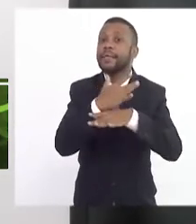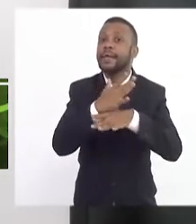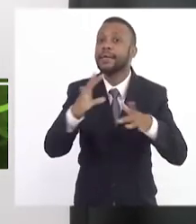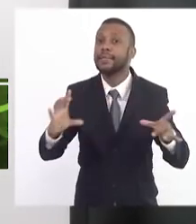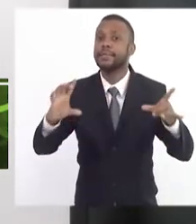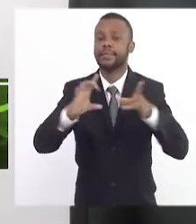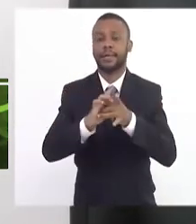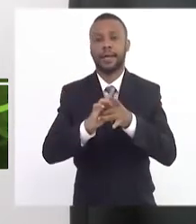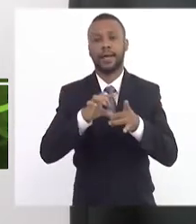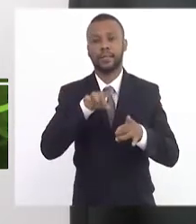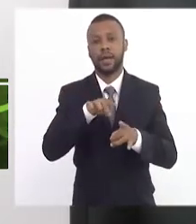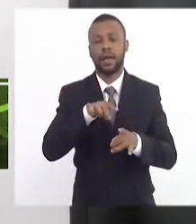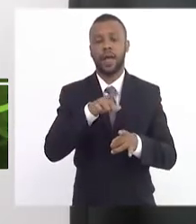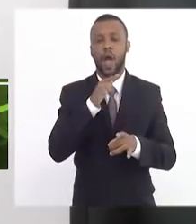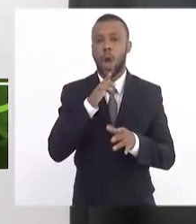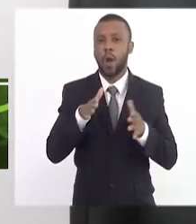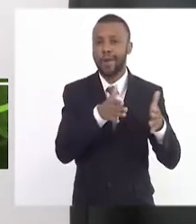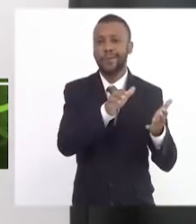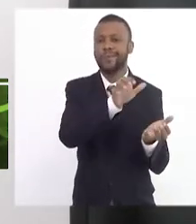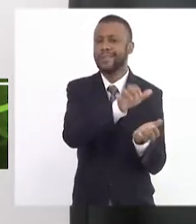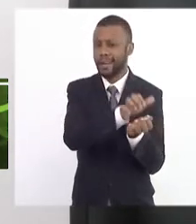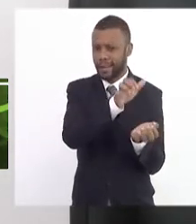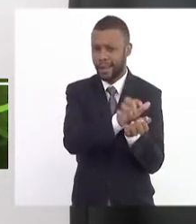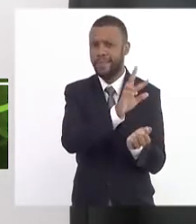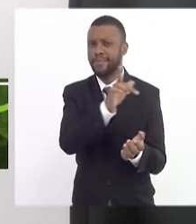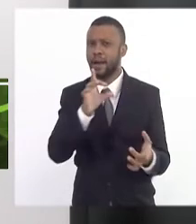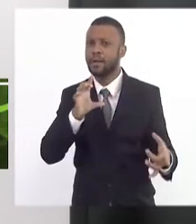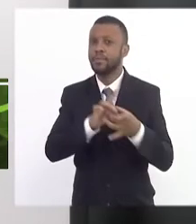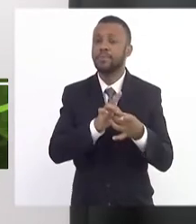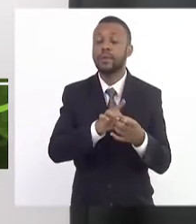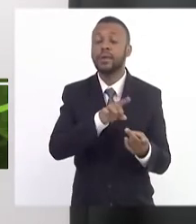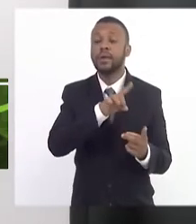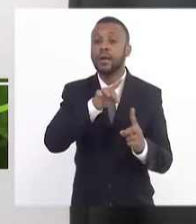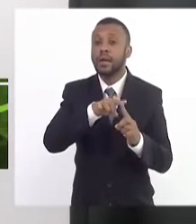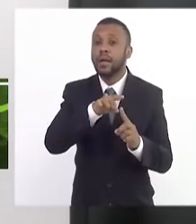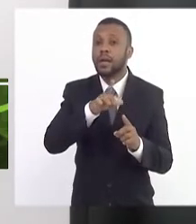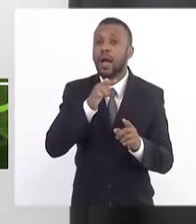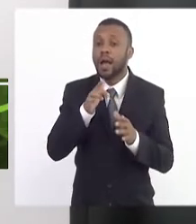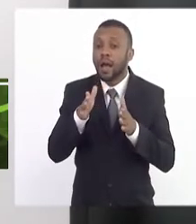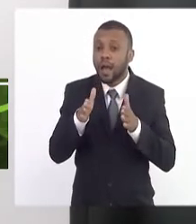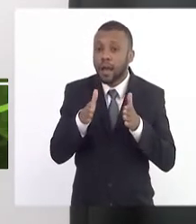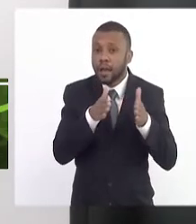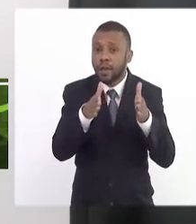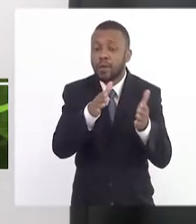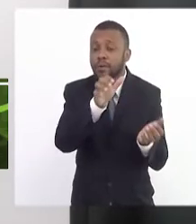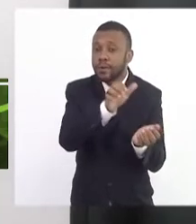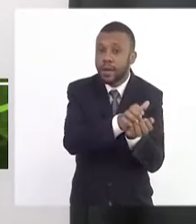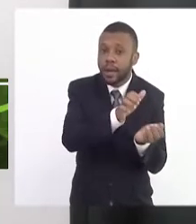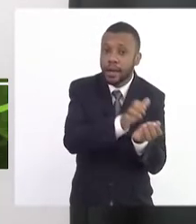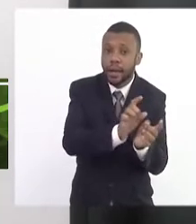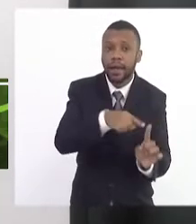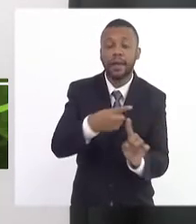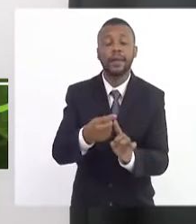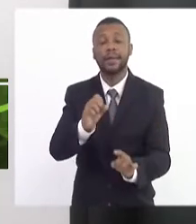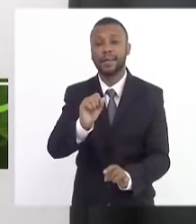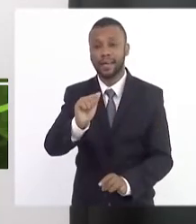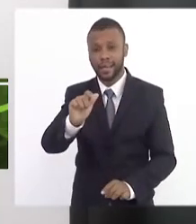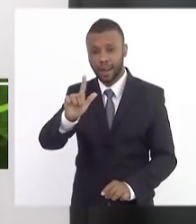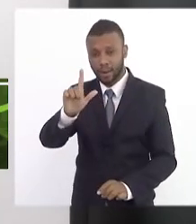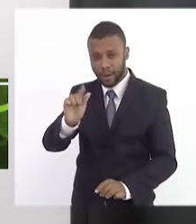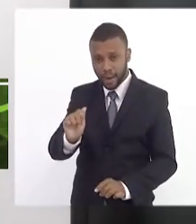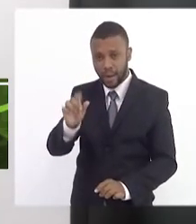receber obra de infraestrutura. Rio Jacaré e Salgado. Exatamente, Rio Jacaré e Salgado é uma obra de